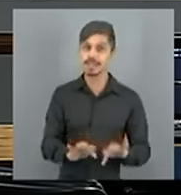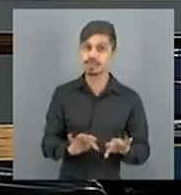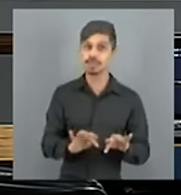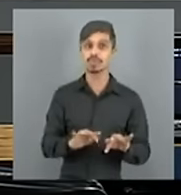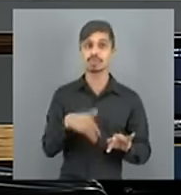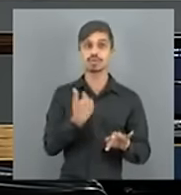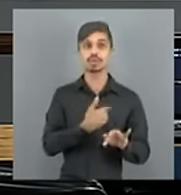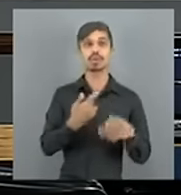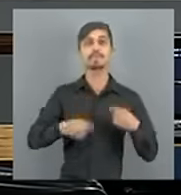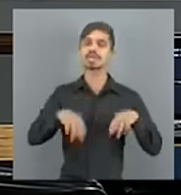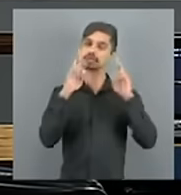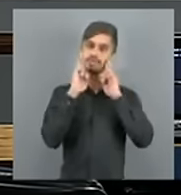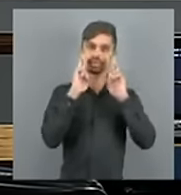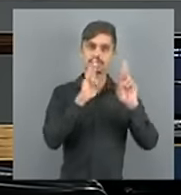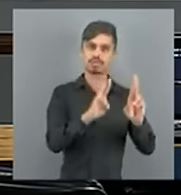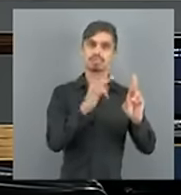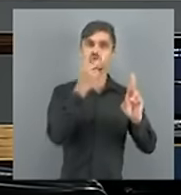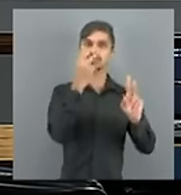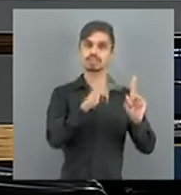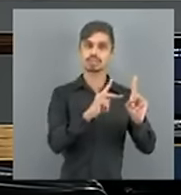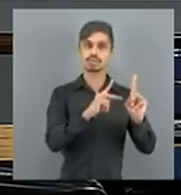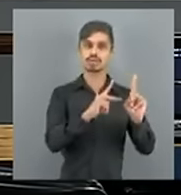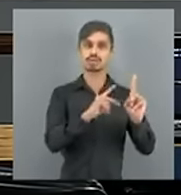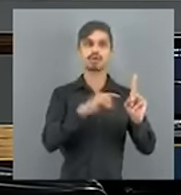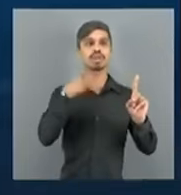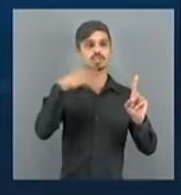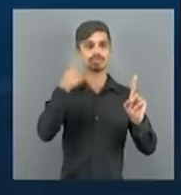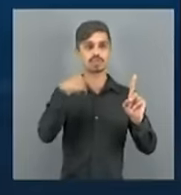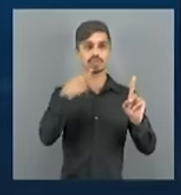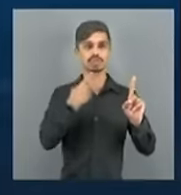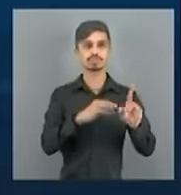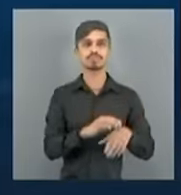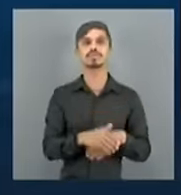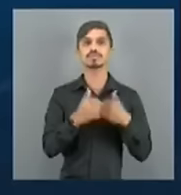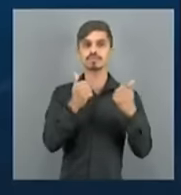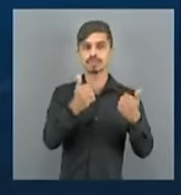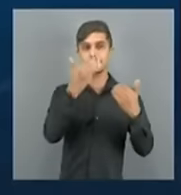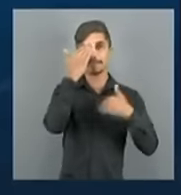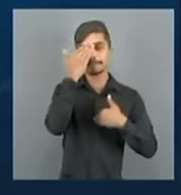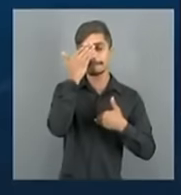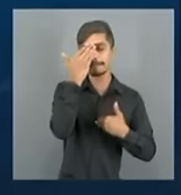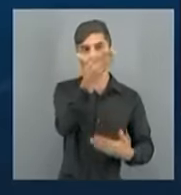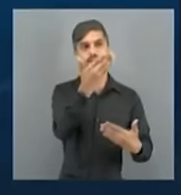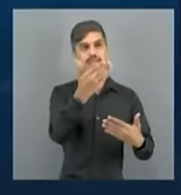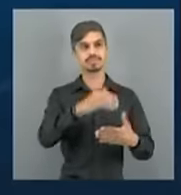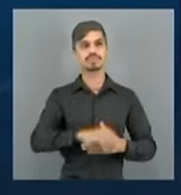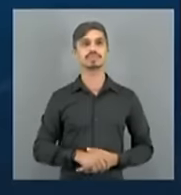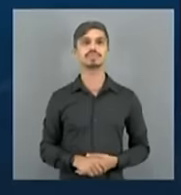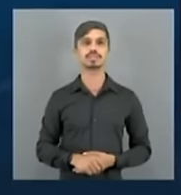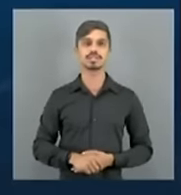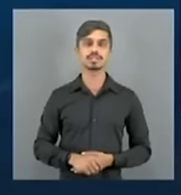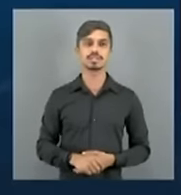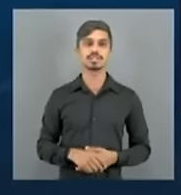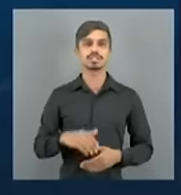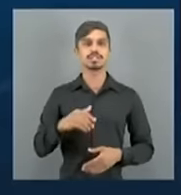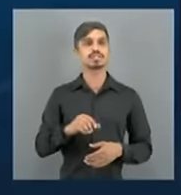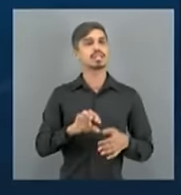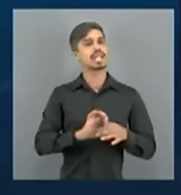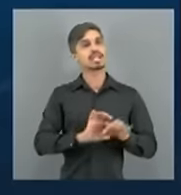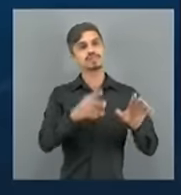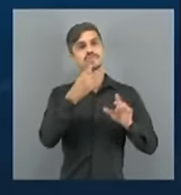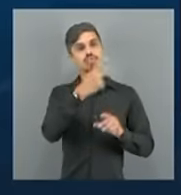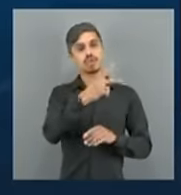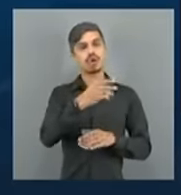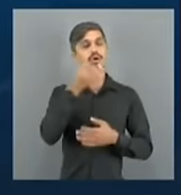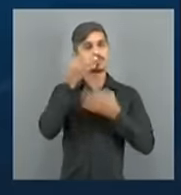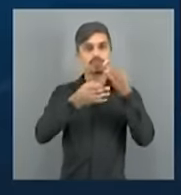nós temos que respeitar do seu advogado. Muitíssimo obrigado a você. E fique à vontade para fazer a